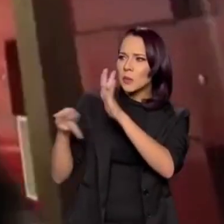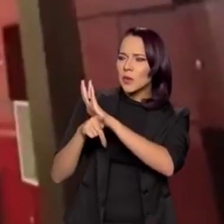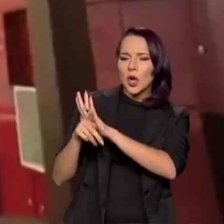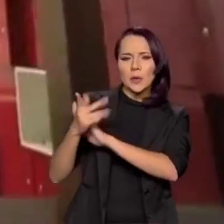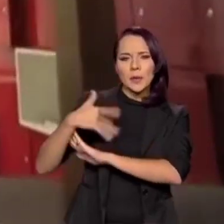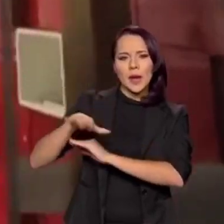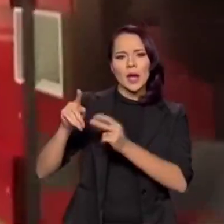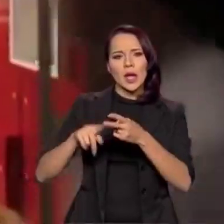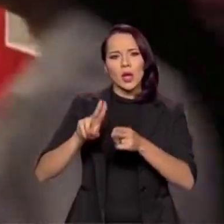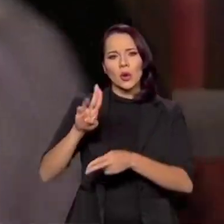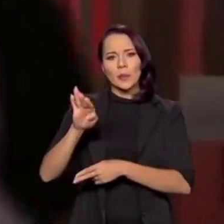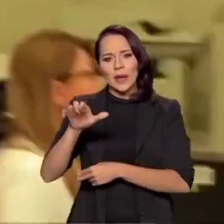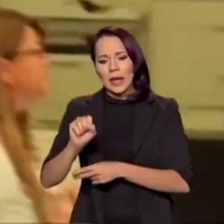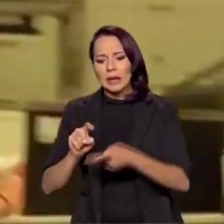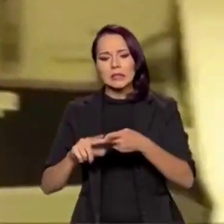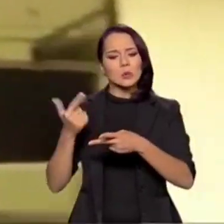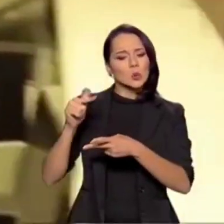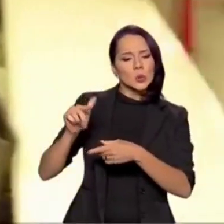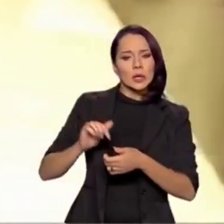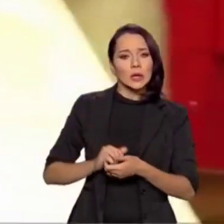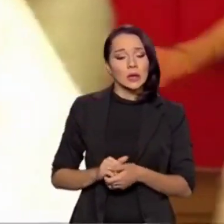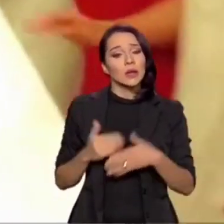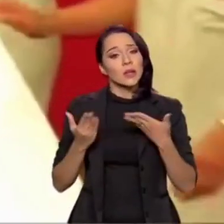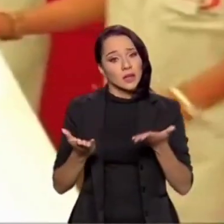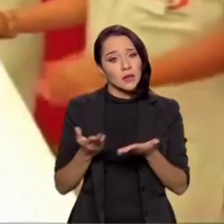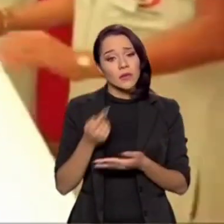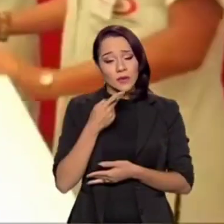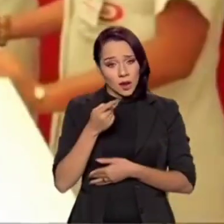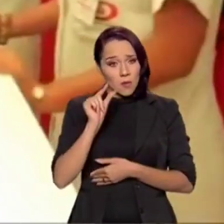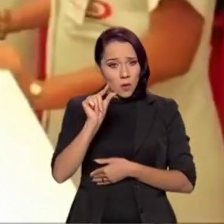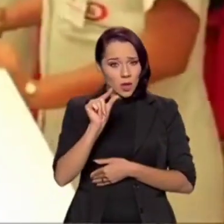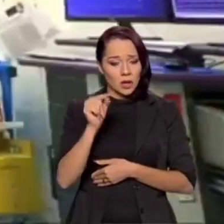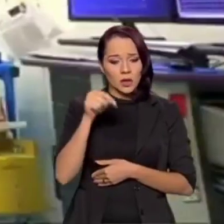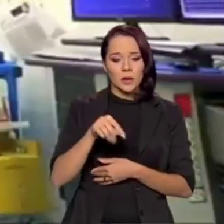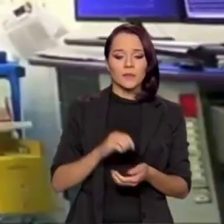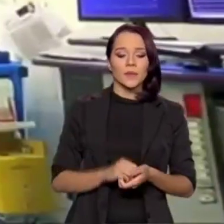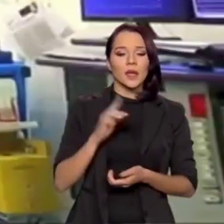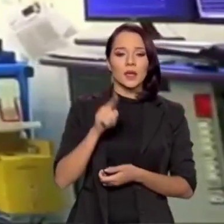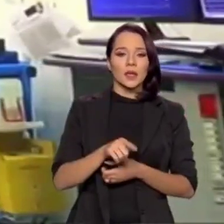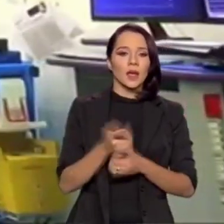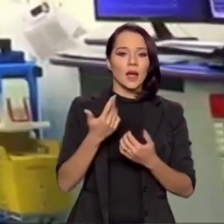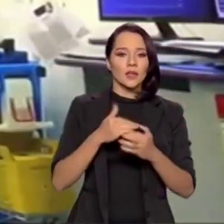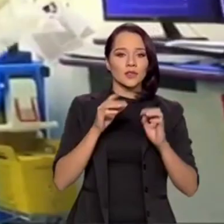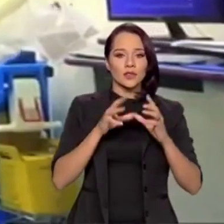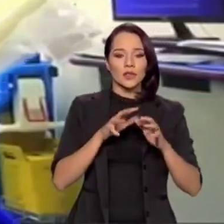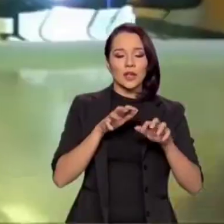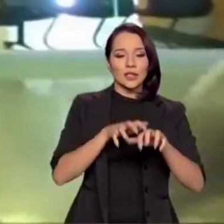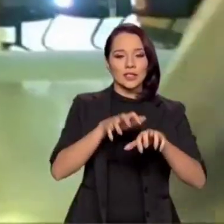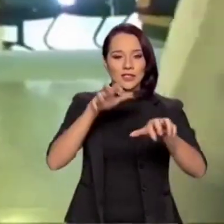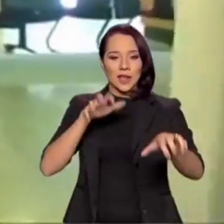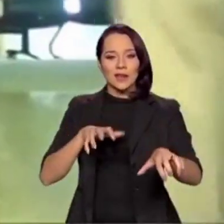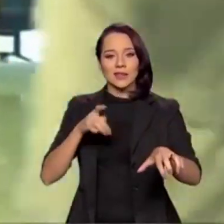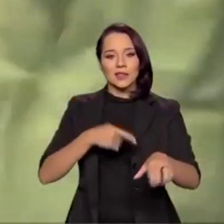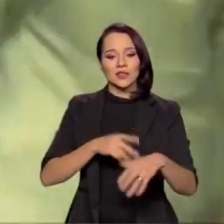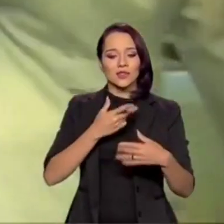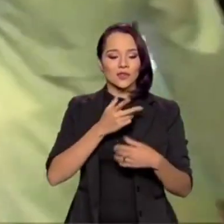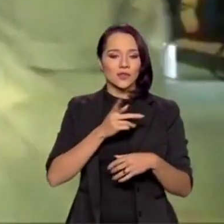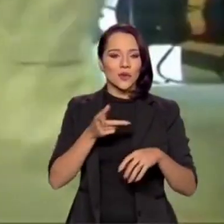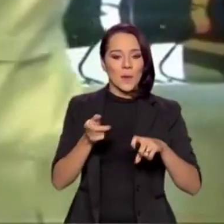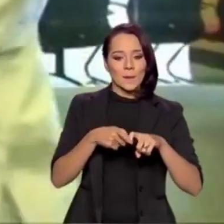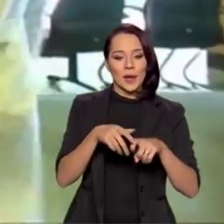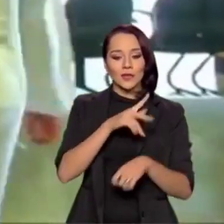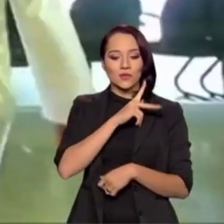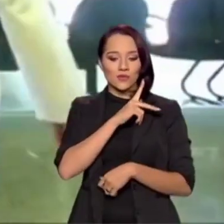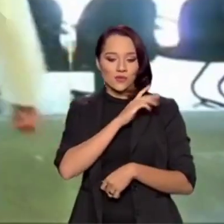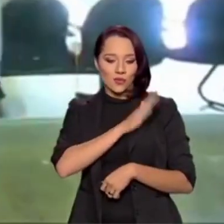nas UBS, os pontos de atendimentos. E eu vou contar um case aqui para vocês, que é o nosso case de telecardiologia, que demonstra um pouco do nosso impacto